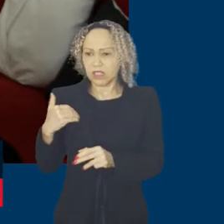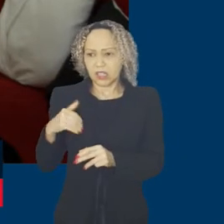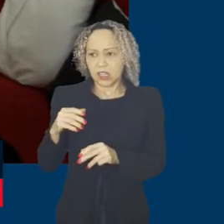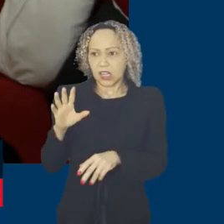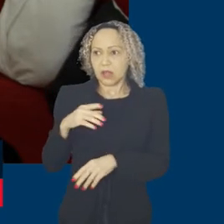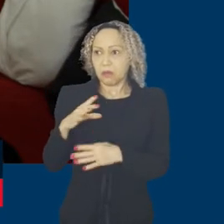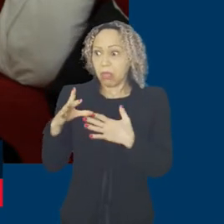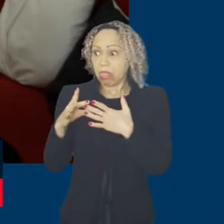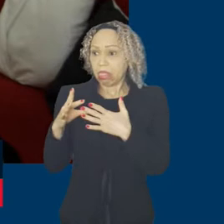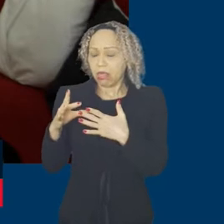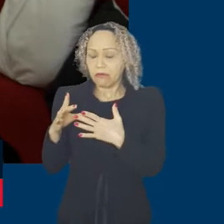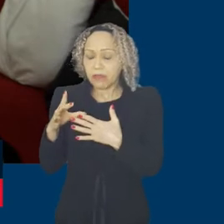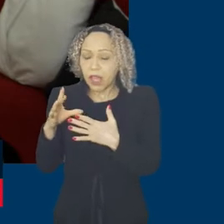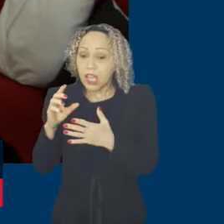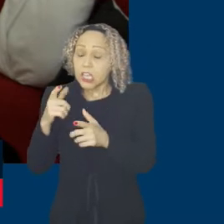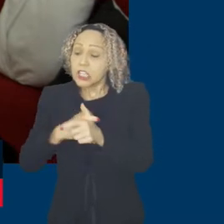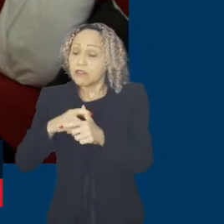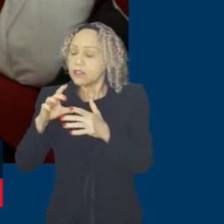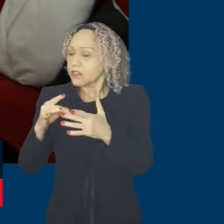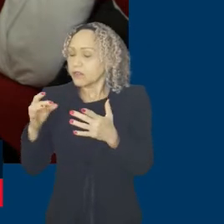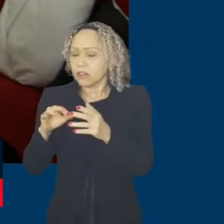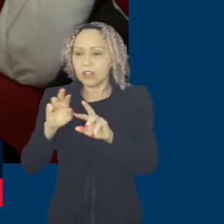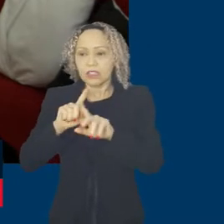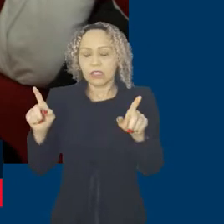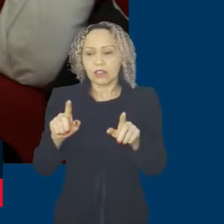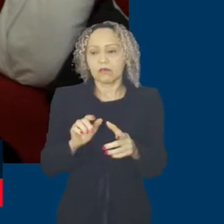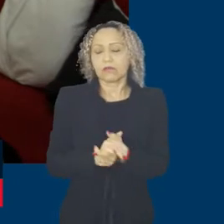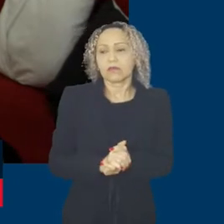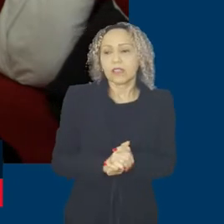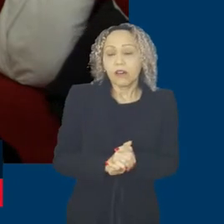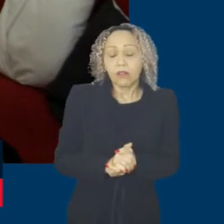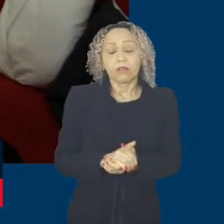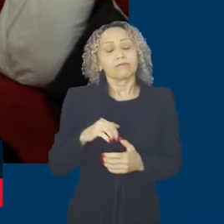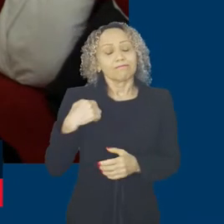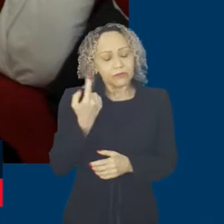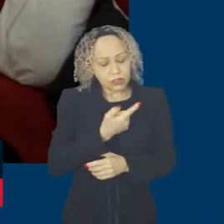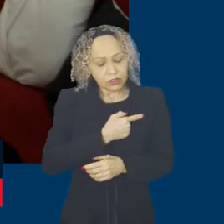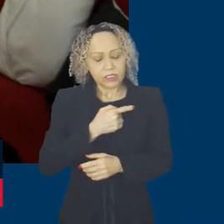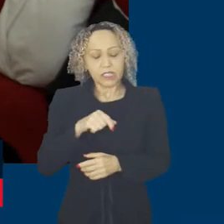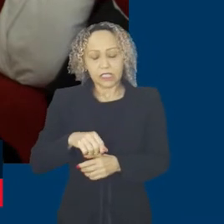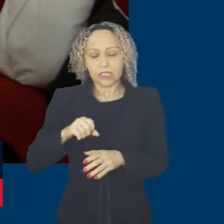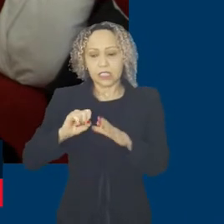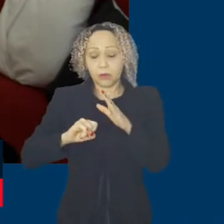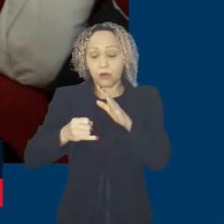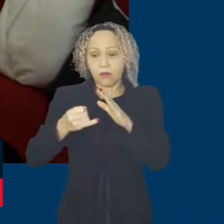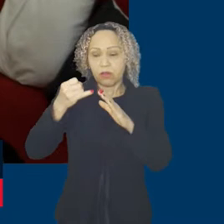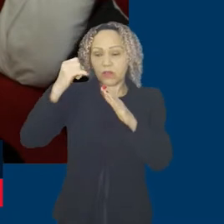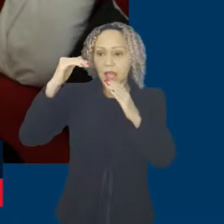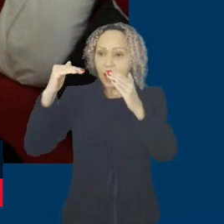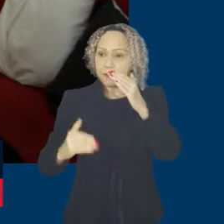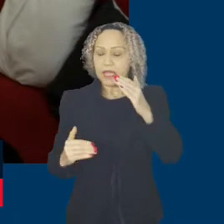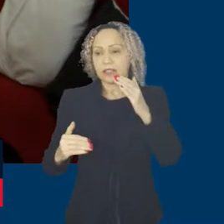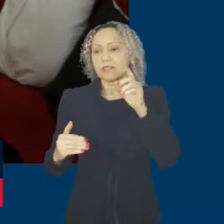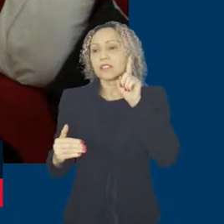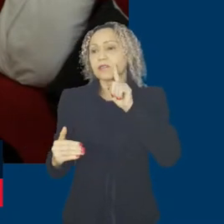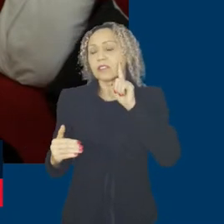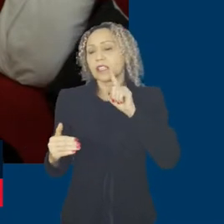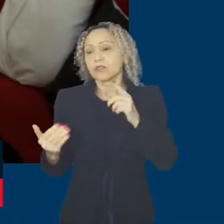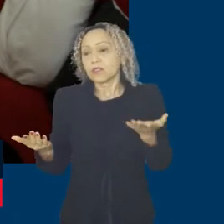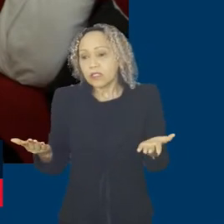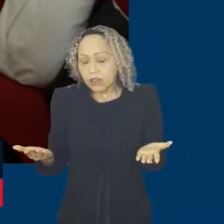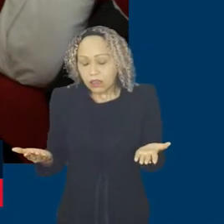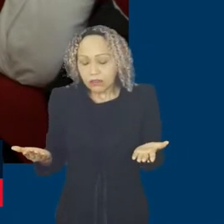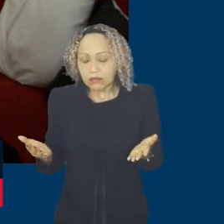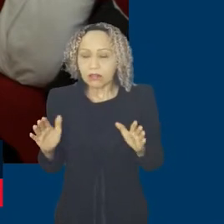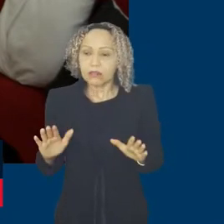PIB, muito abaixo, portanto, de países como os Estados Unidos. Então, isso não explica aí essa obsessão que esses senhores têm. Isso, inclusive,